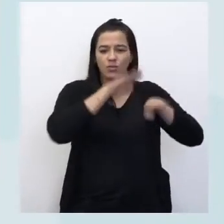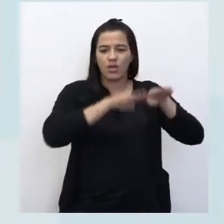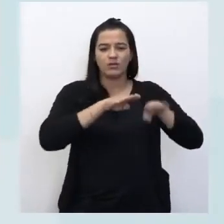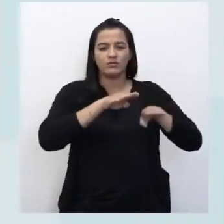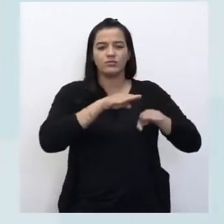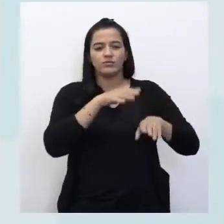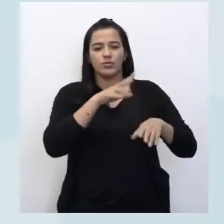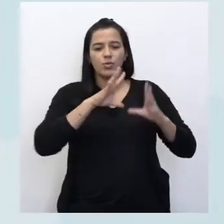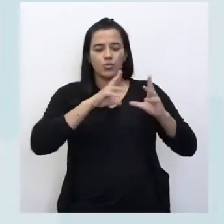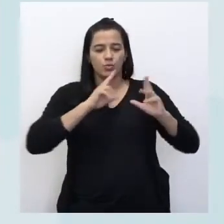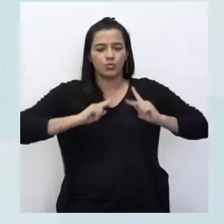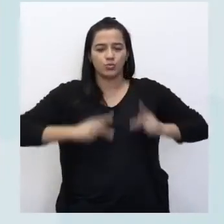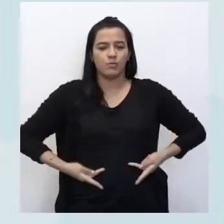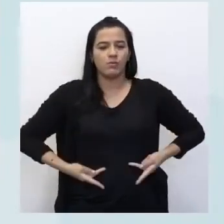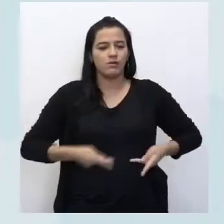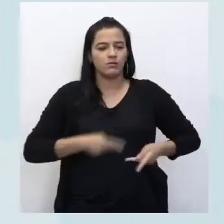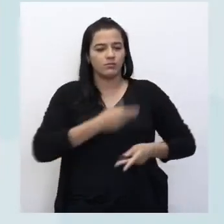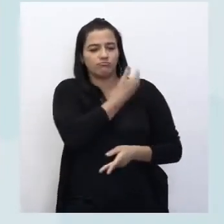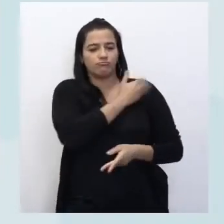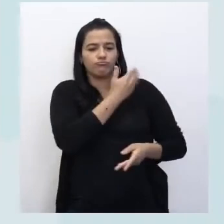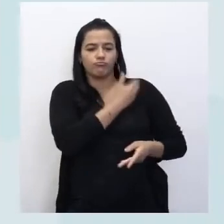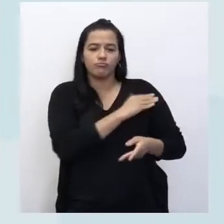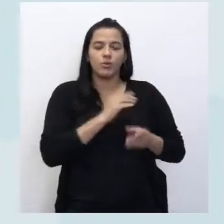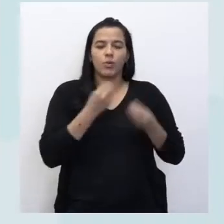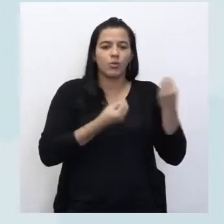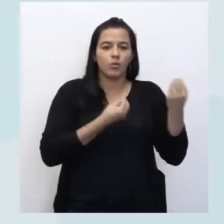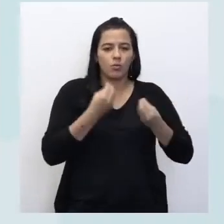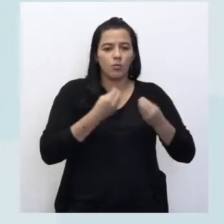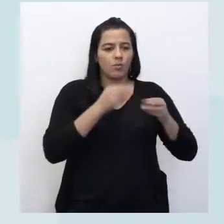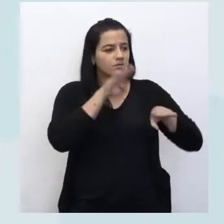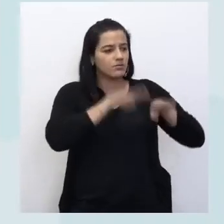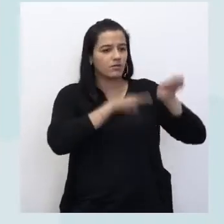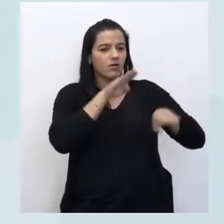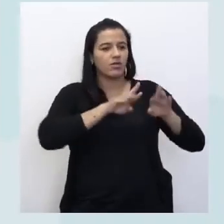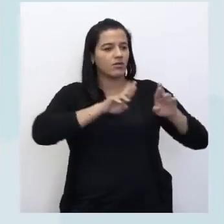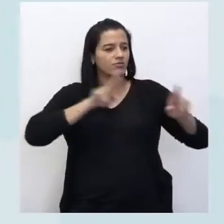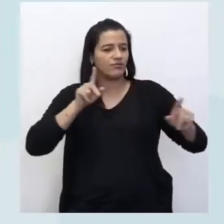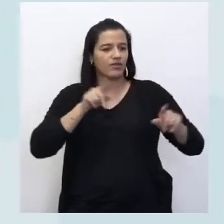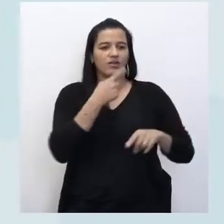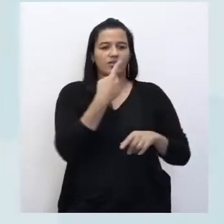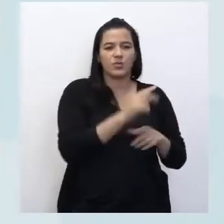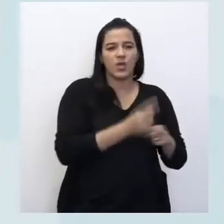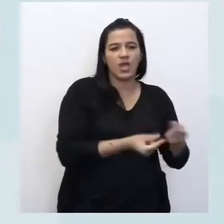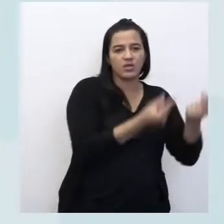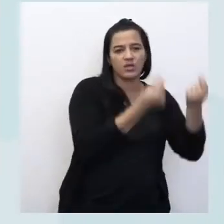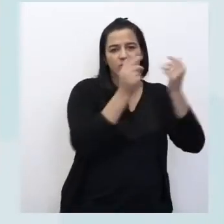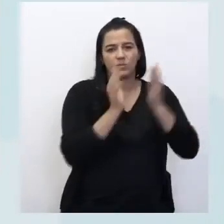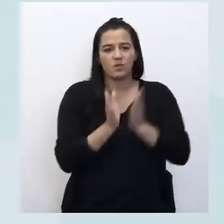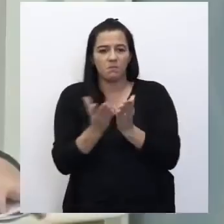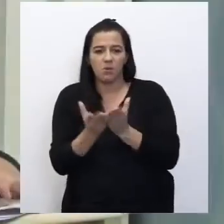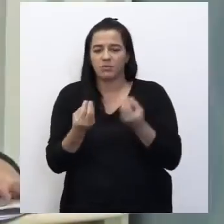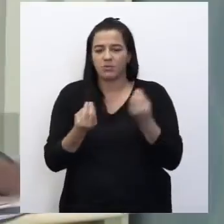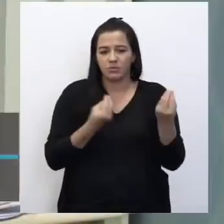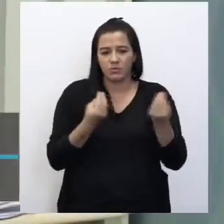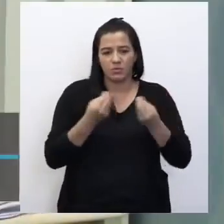está fazendo, aí, lá no século XIX, é dizer, olha só,